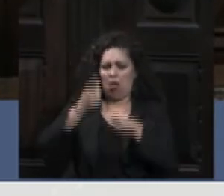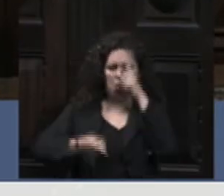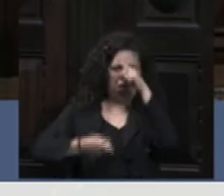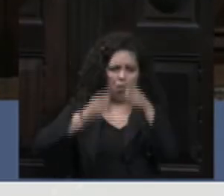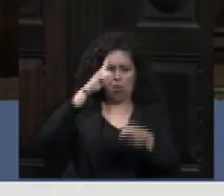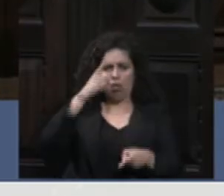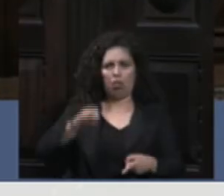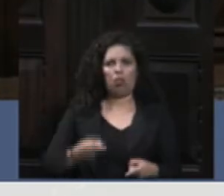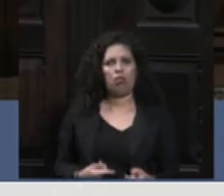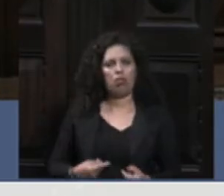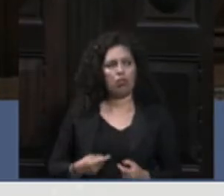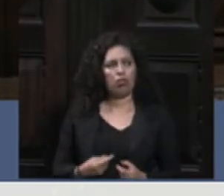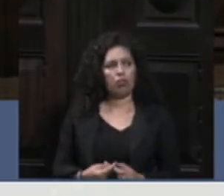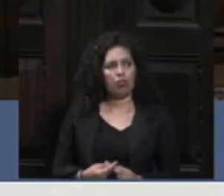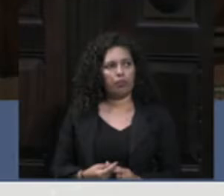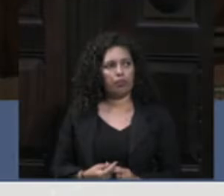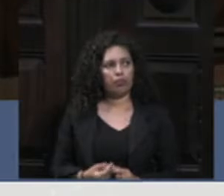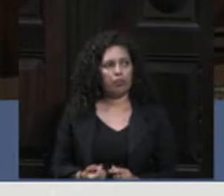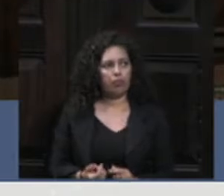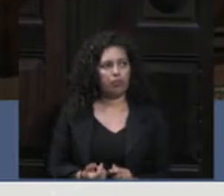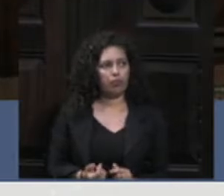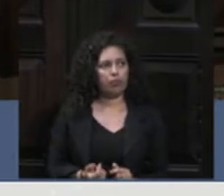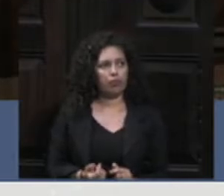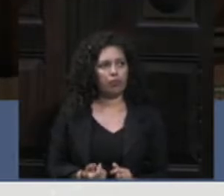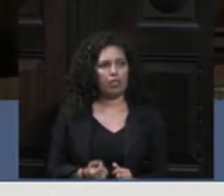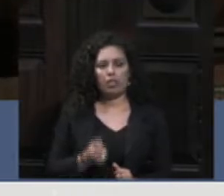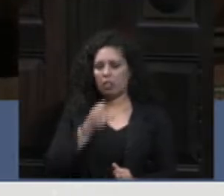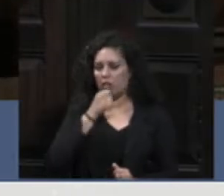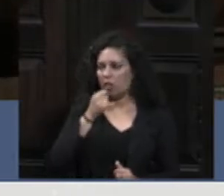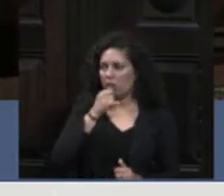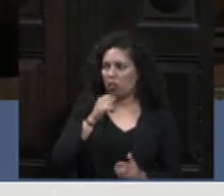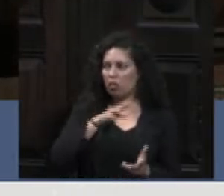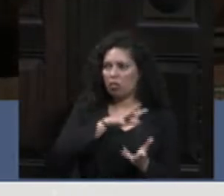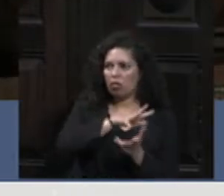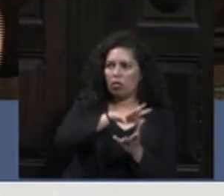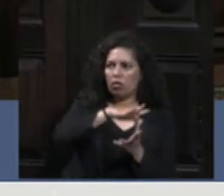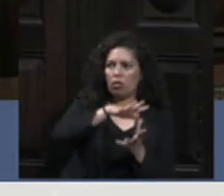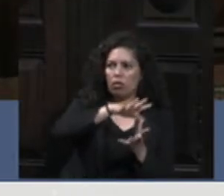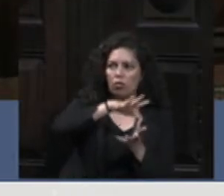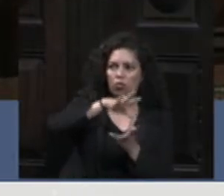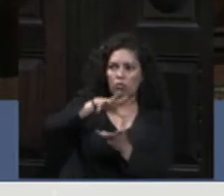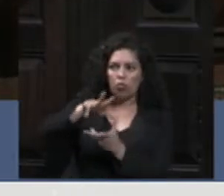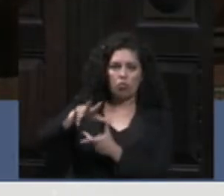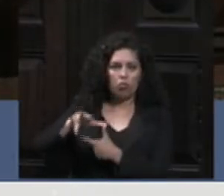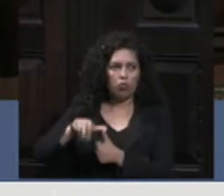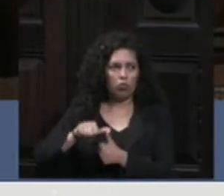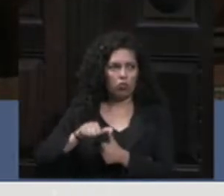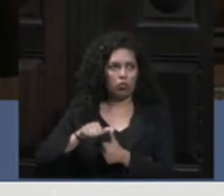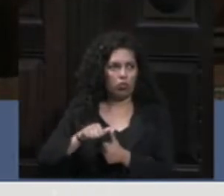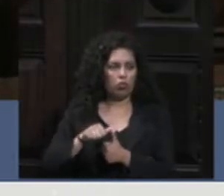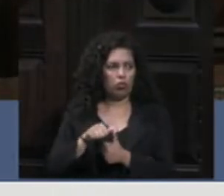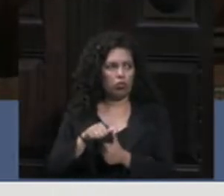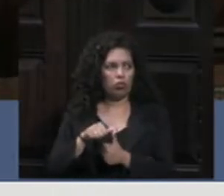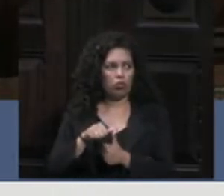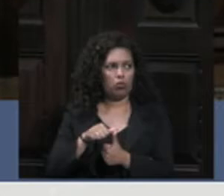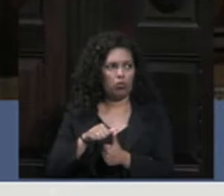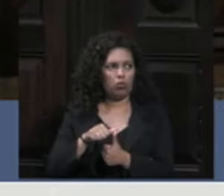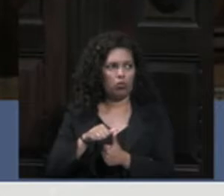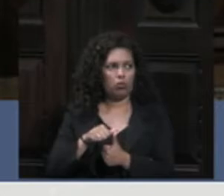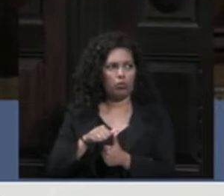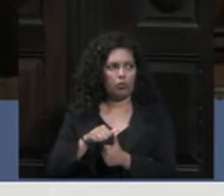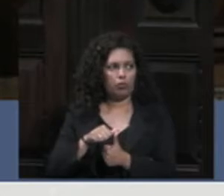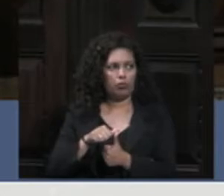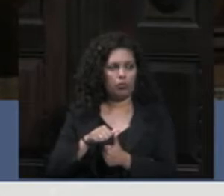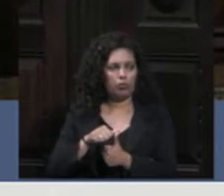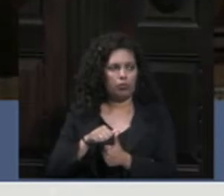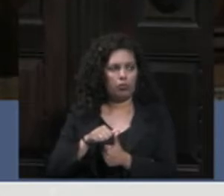Vide a recente, não tão recente, há 3 anos, as